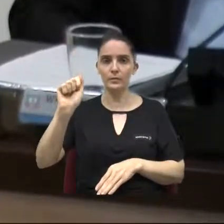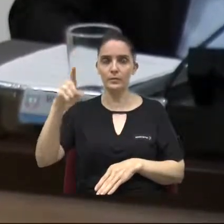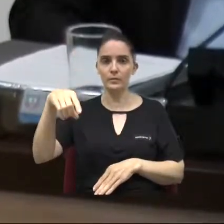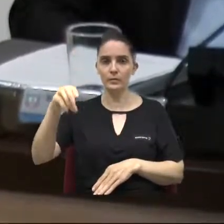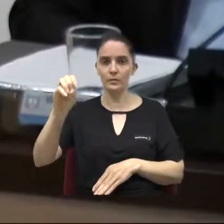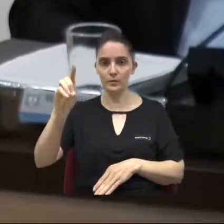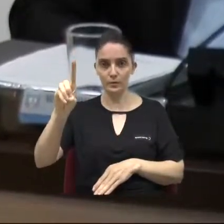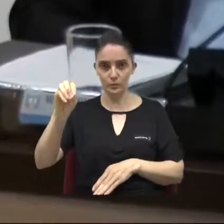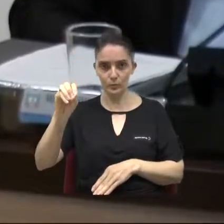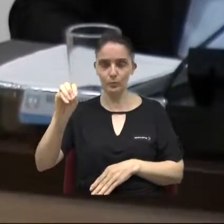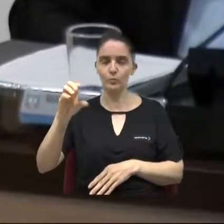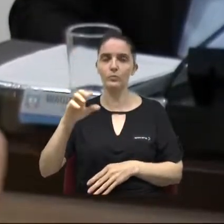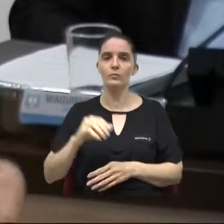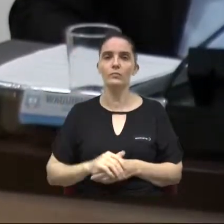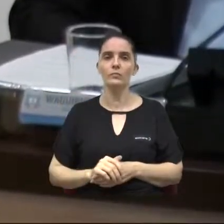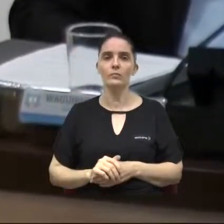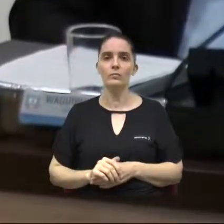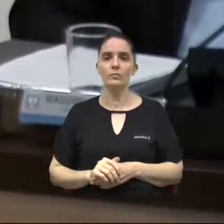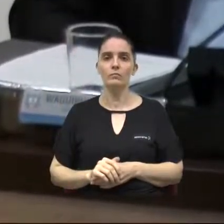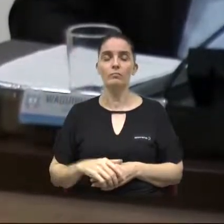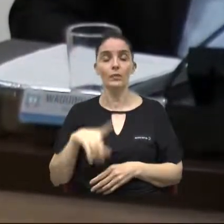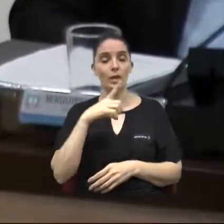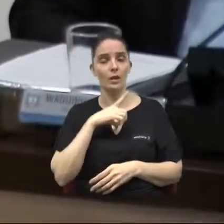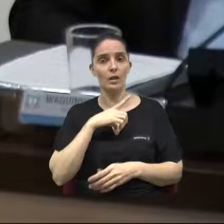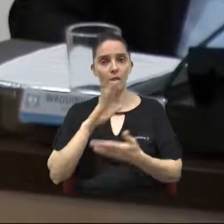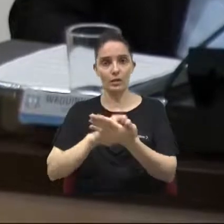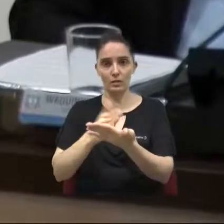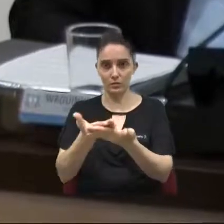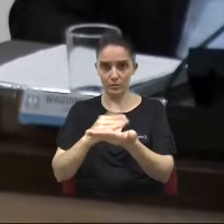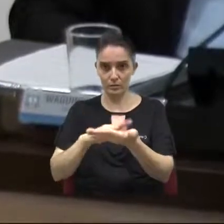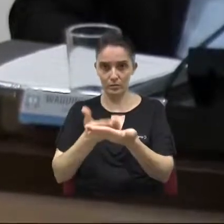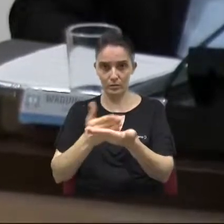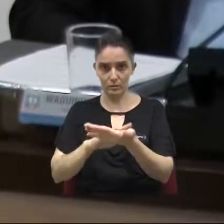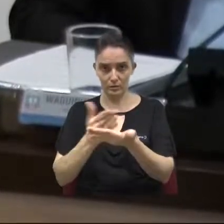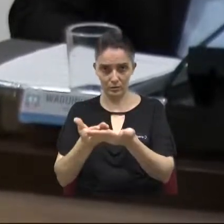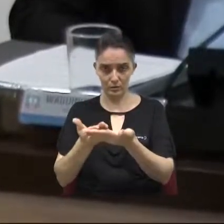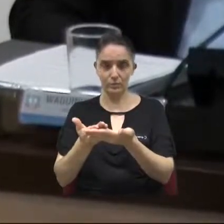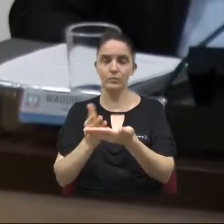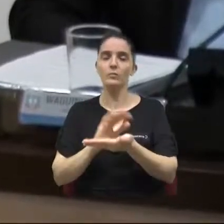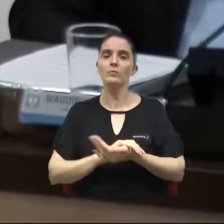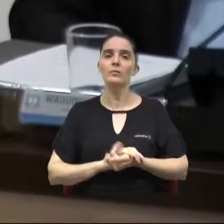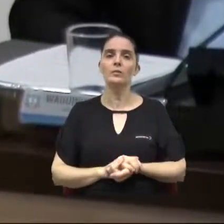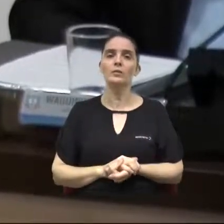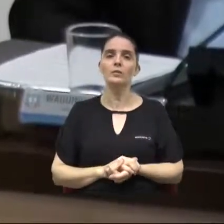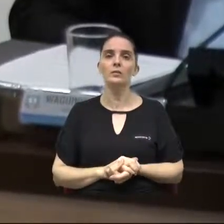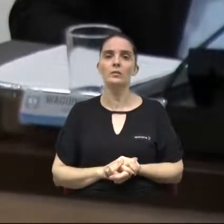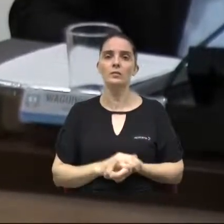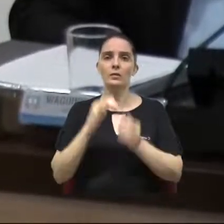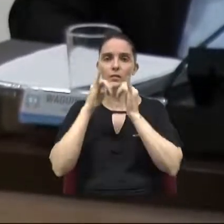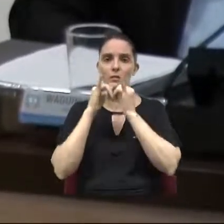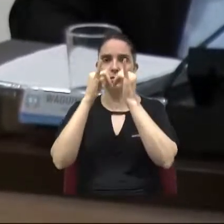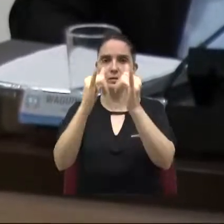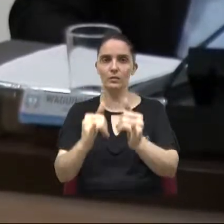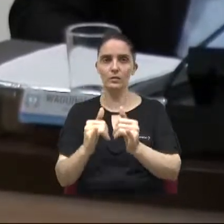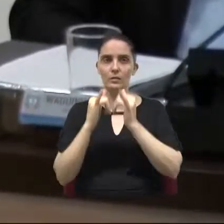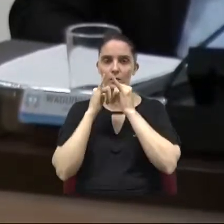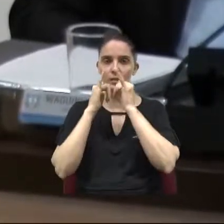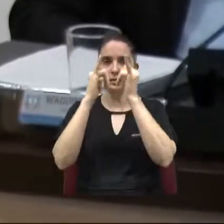relação aos intérpretes que foram contratados pela campanha de ambos